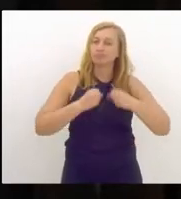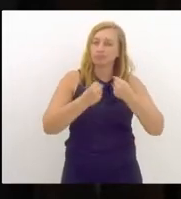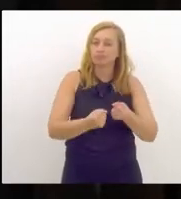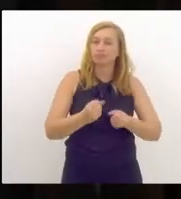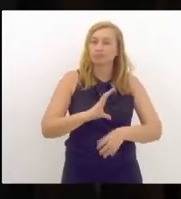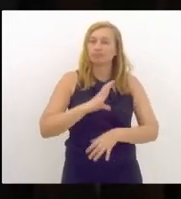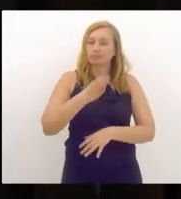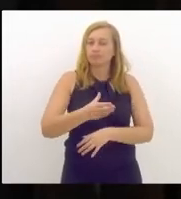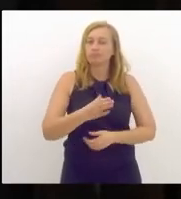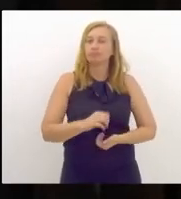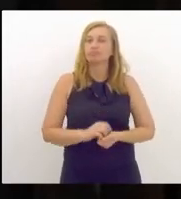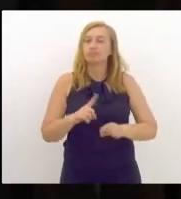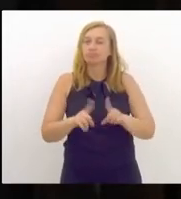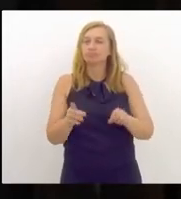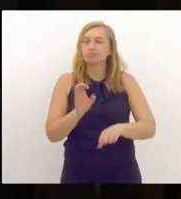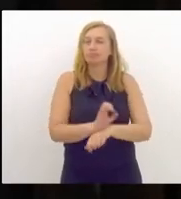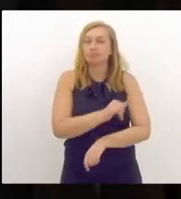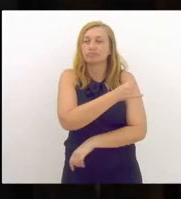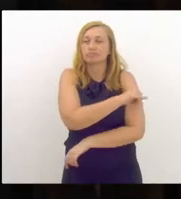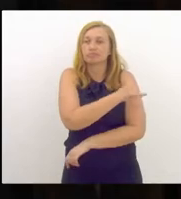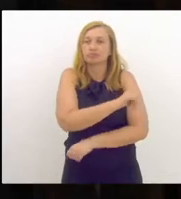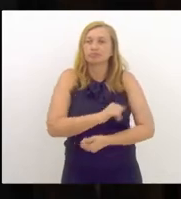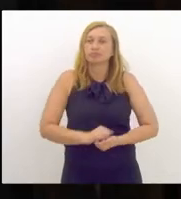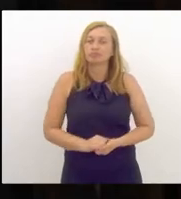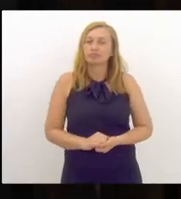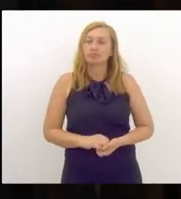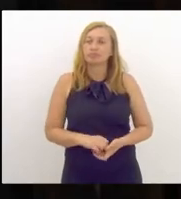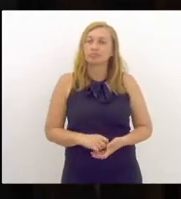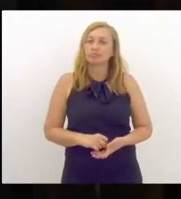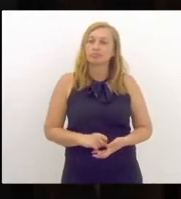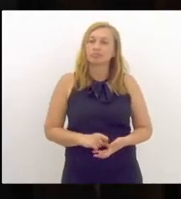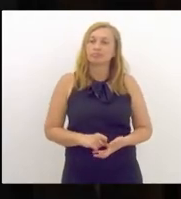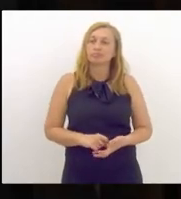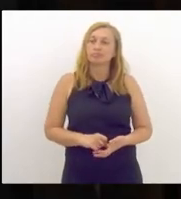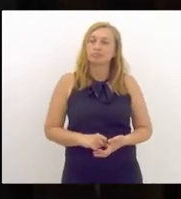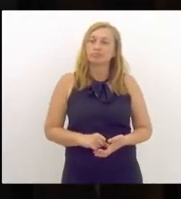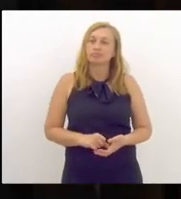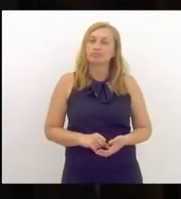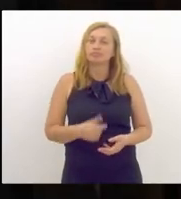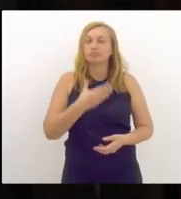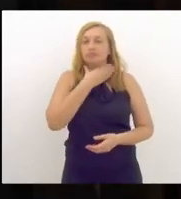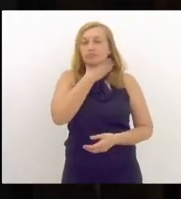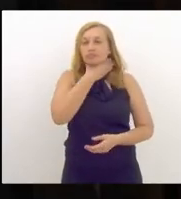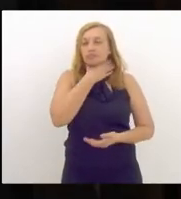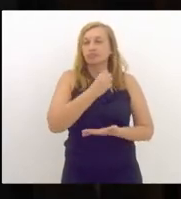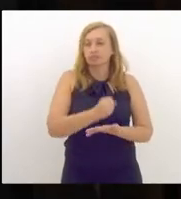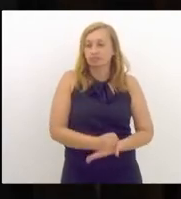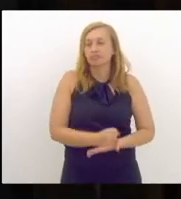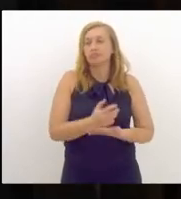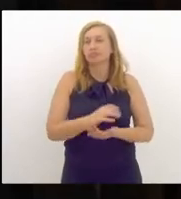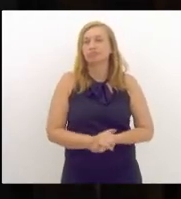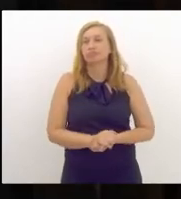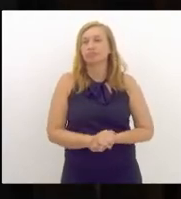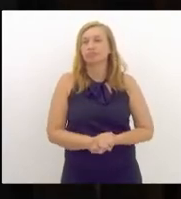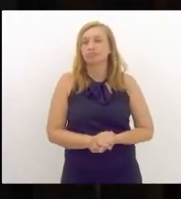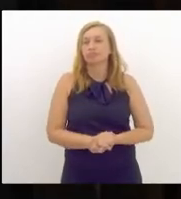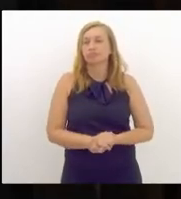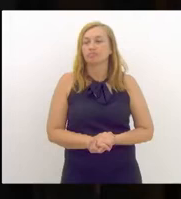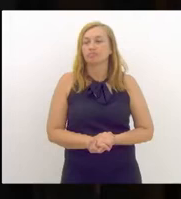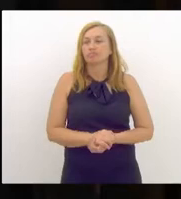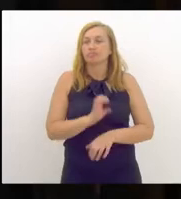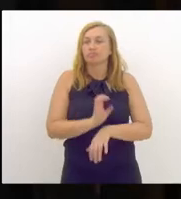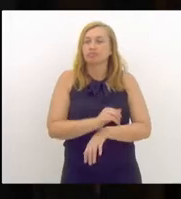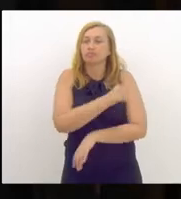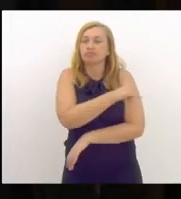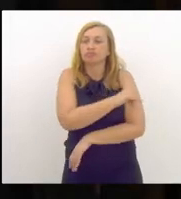né mas eu acho que o Estado do Rio de Janeiro é que tem uma crise muito pesada né Nós somos o